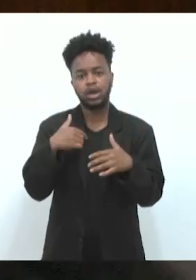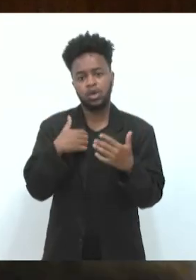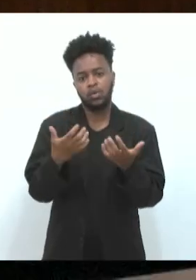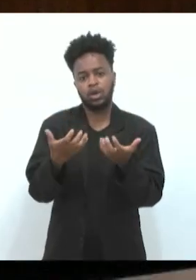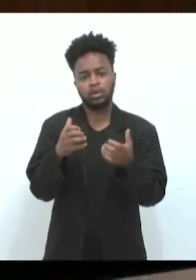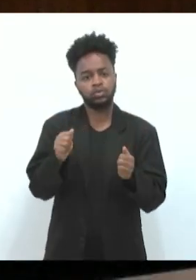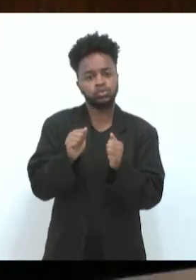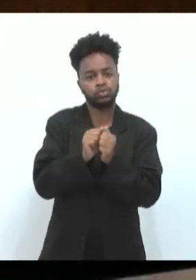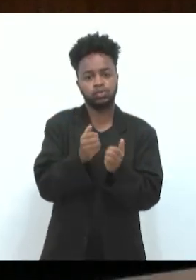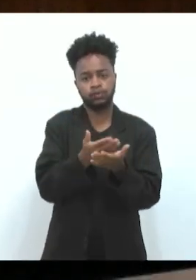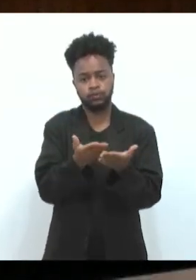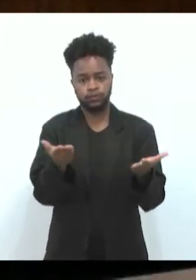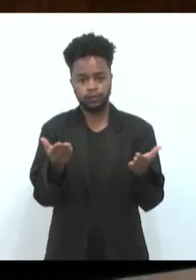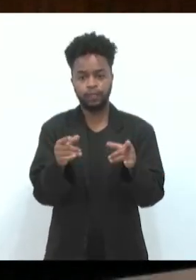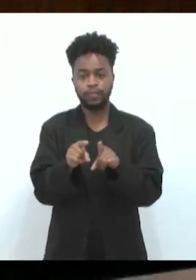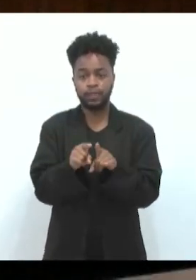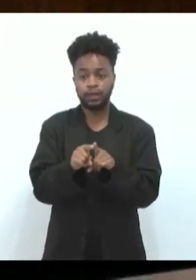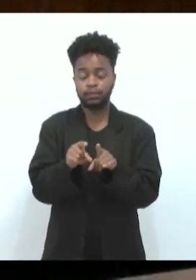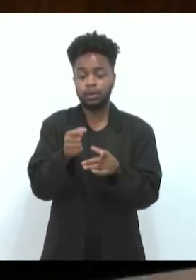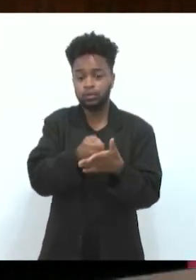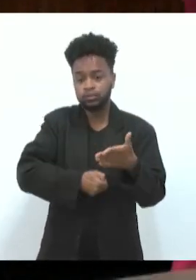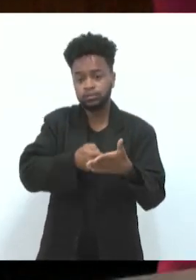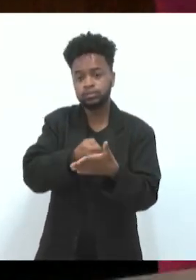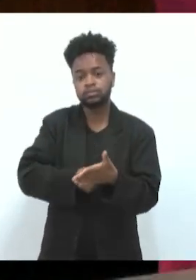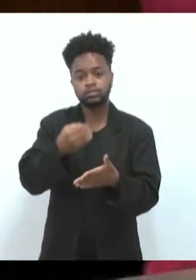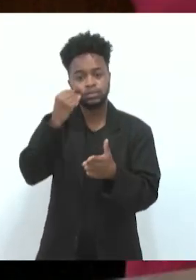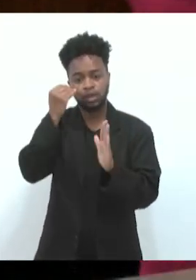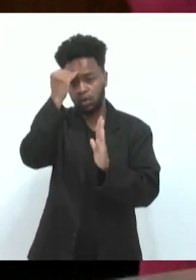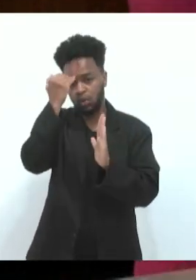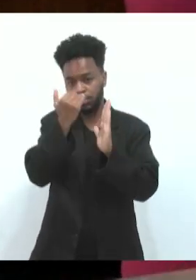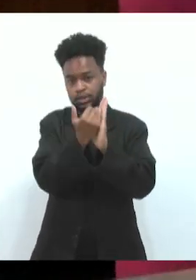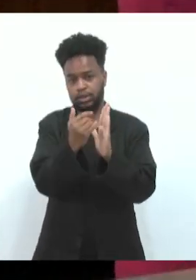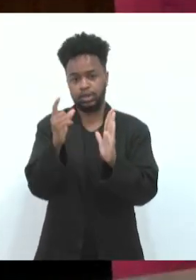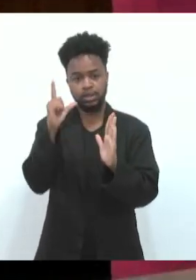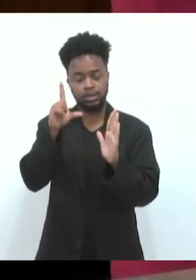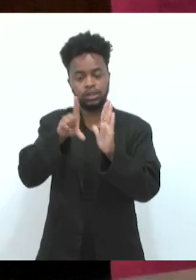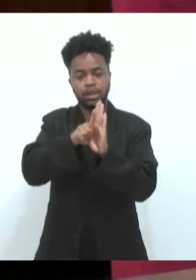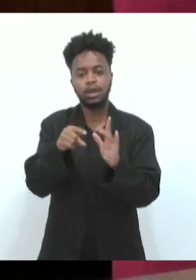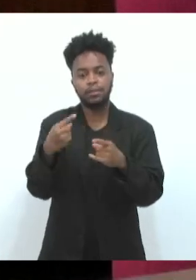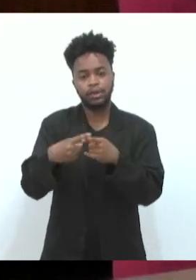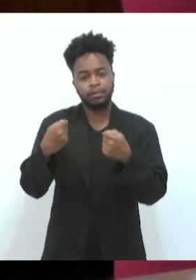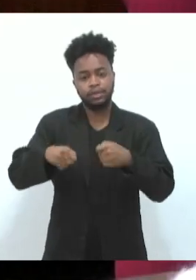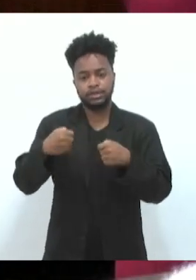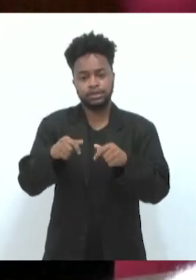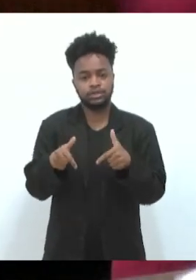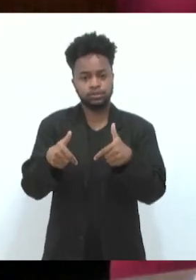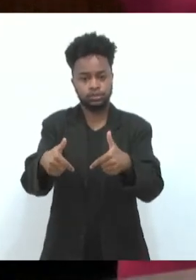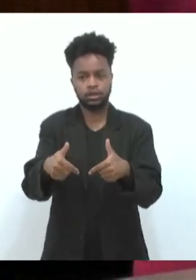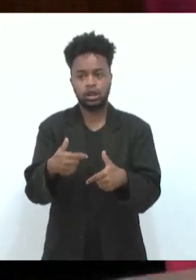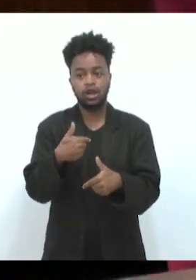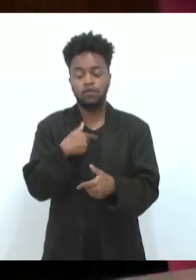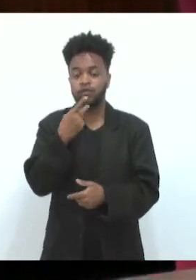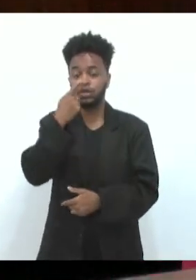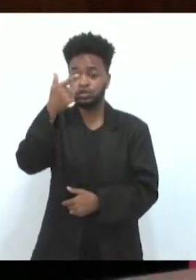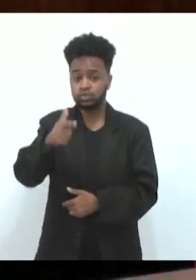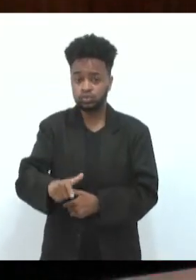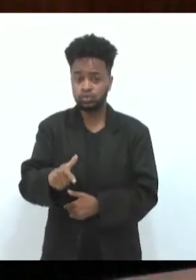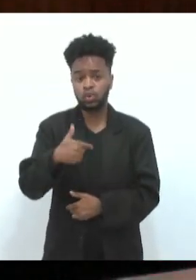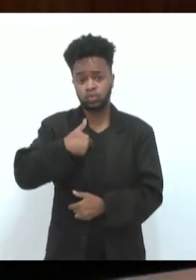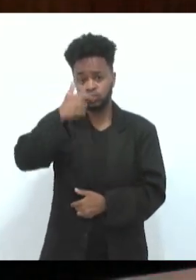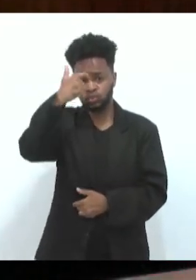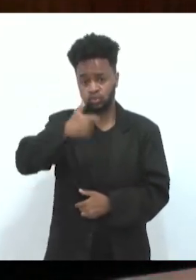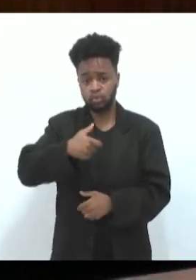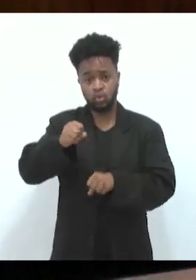de estar junto com Vossa Excelência e brigar pelo Cumpra-se, porque precisa cumprir. Eu volto a dizer, sou